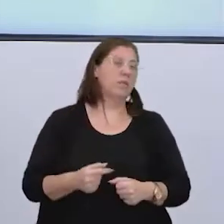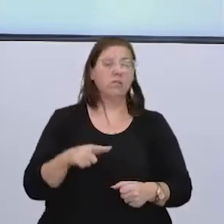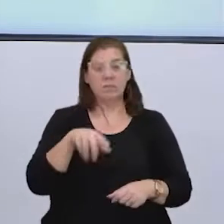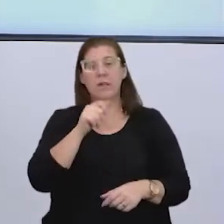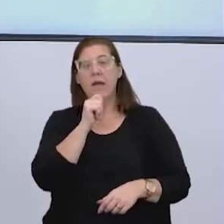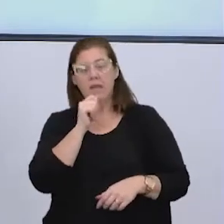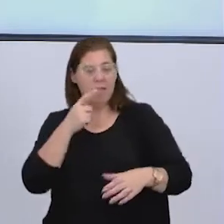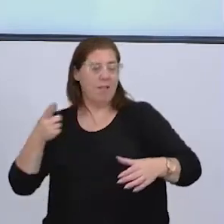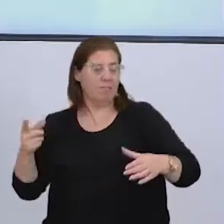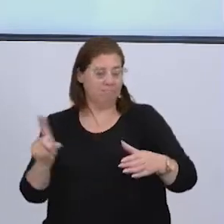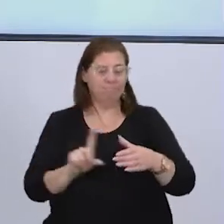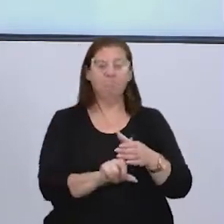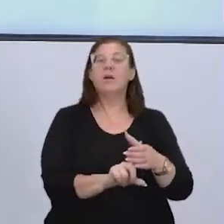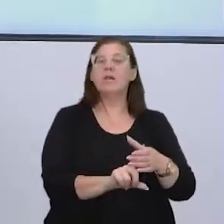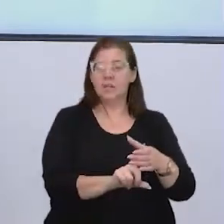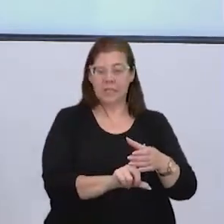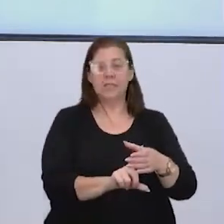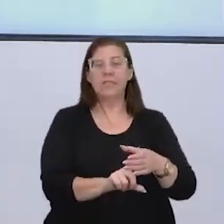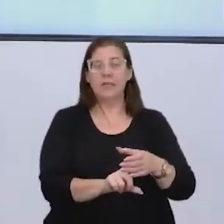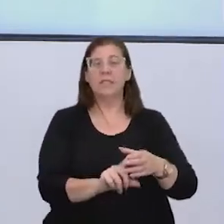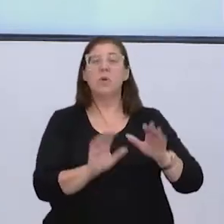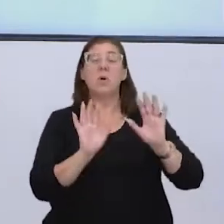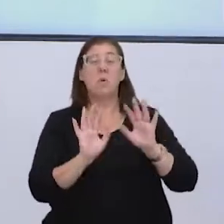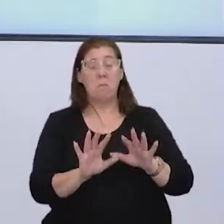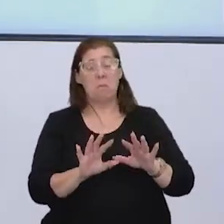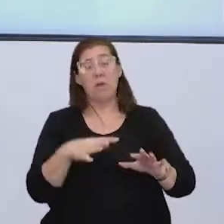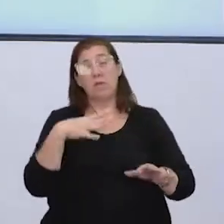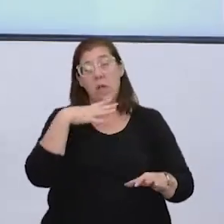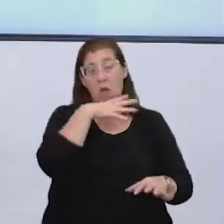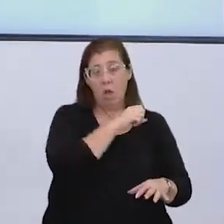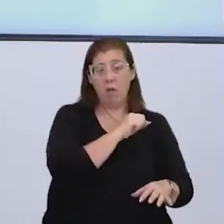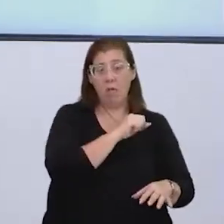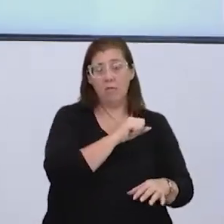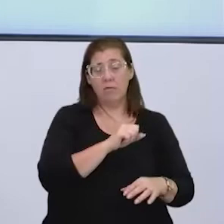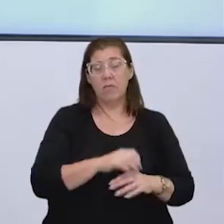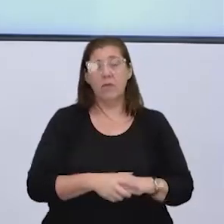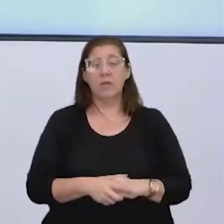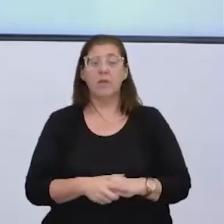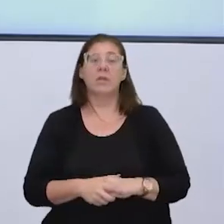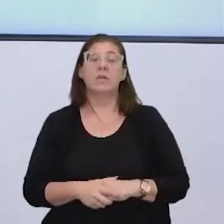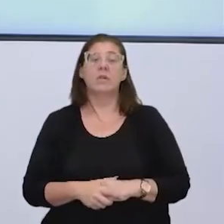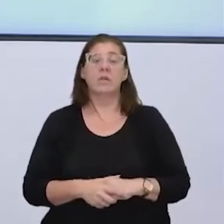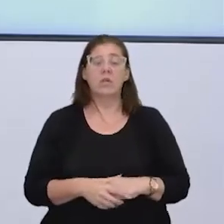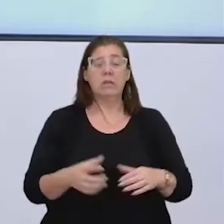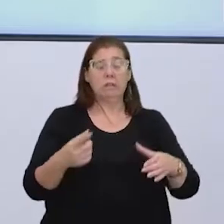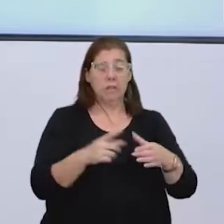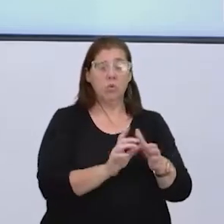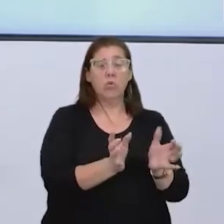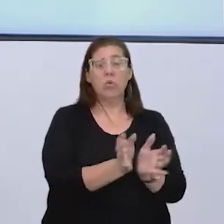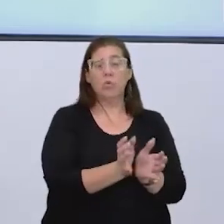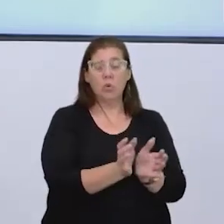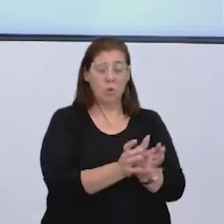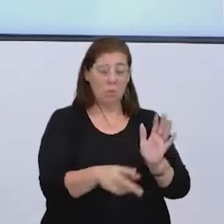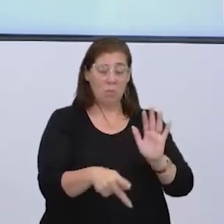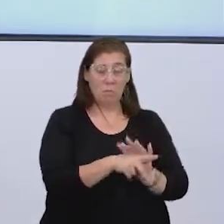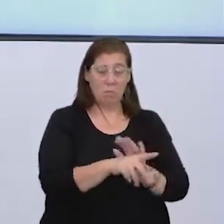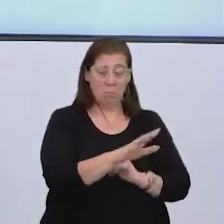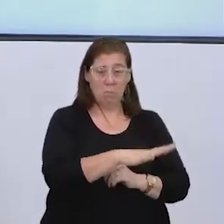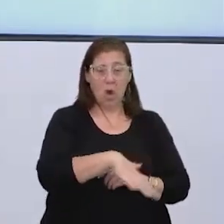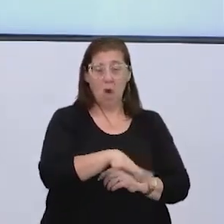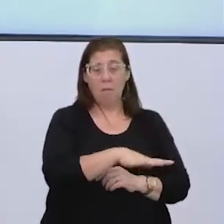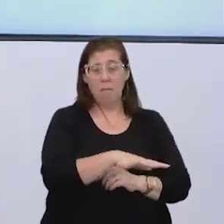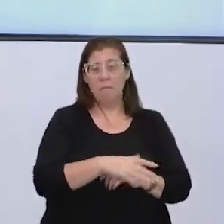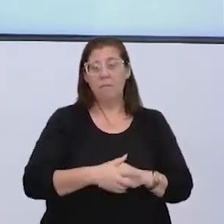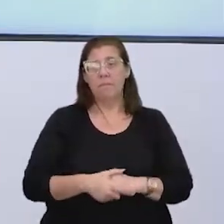inserido dentro desse mesmo processo, só que, obviamente, nichado. O que é nichado? Dentro de um público-alvo específico,